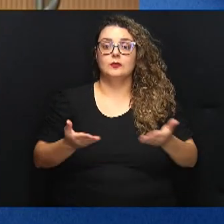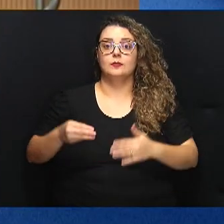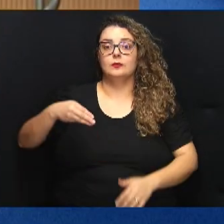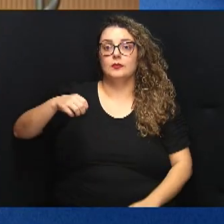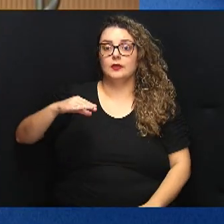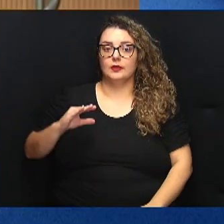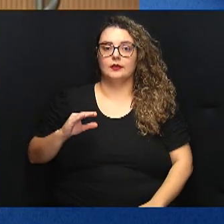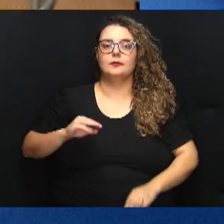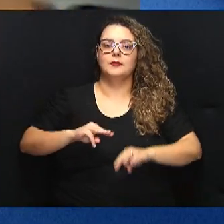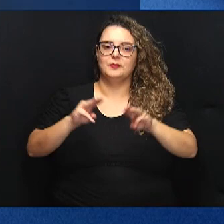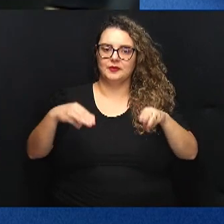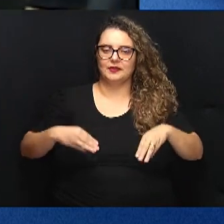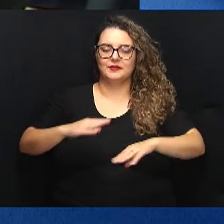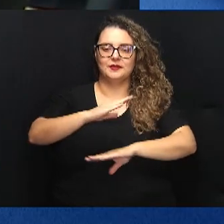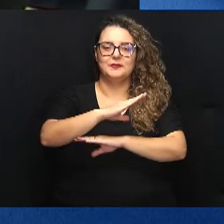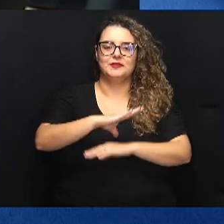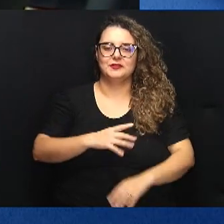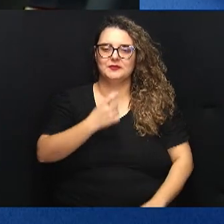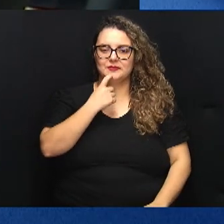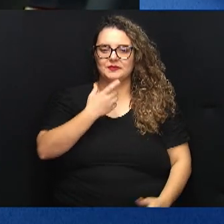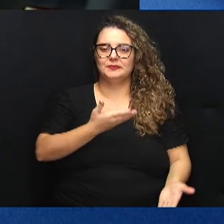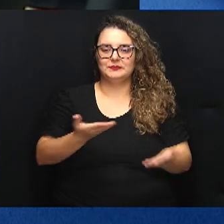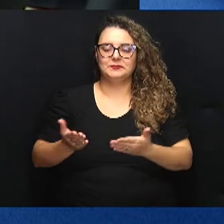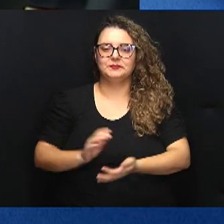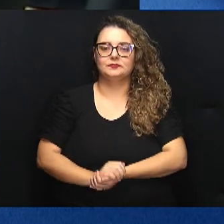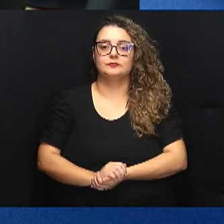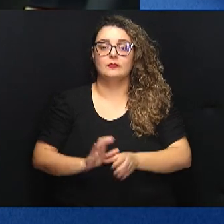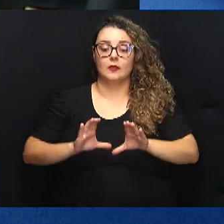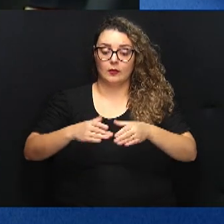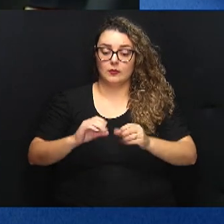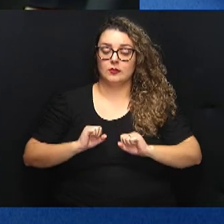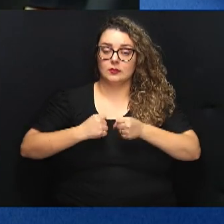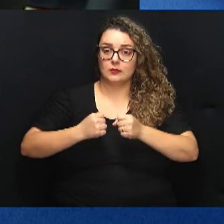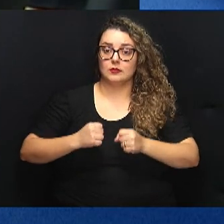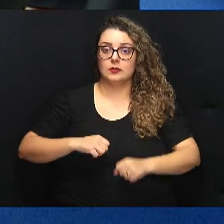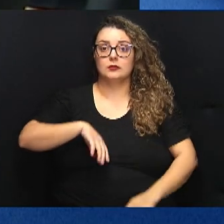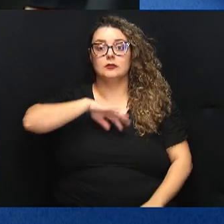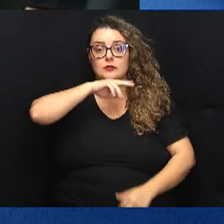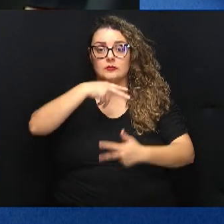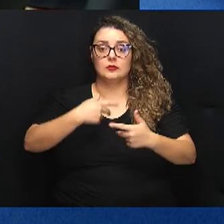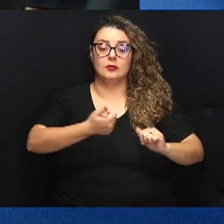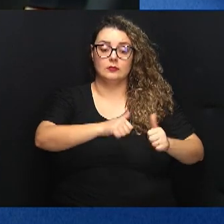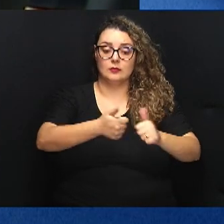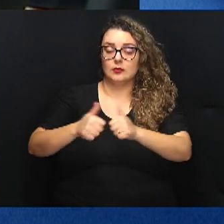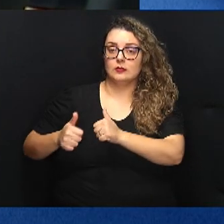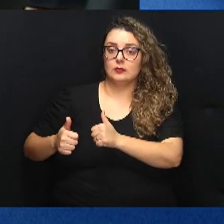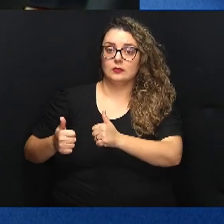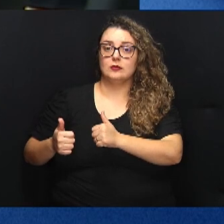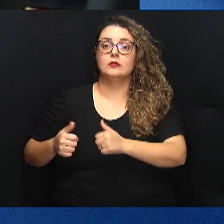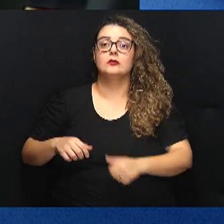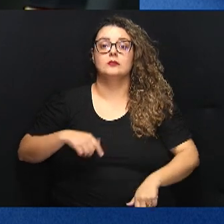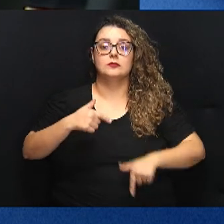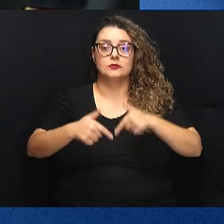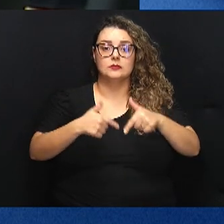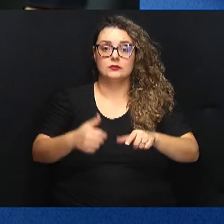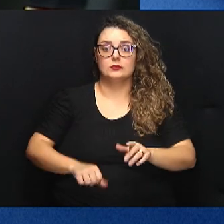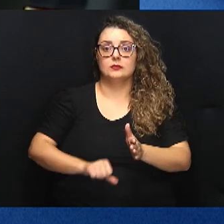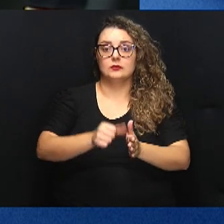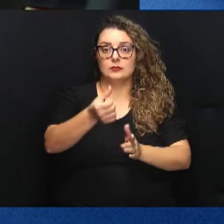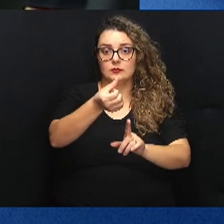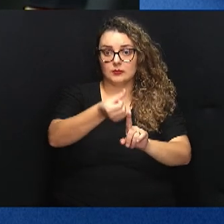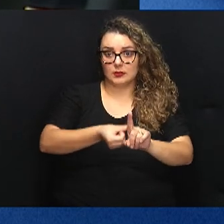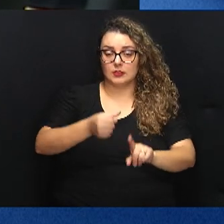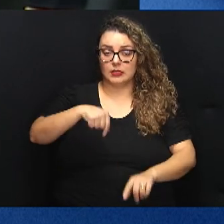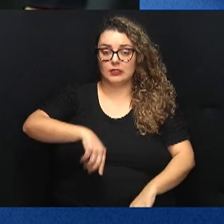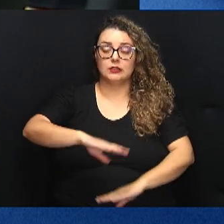Câmara Municipal de Campinas. Comissão de Defesa dos Animais faz balanço dos trabalhos realizados no primeiro semestre